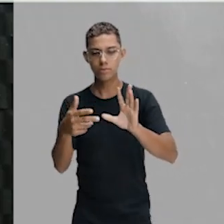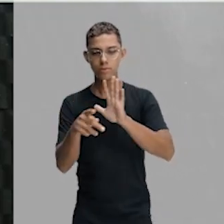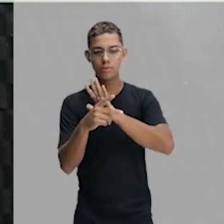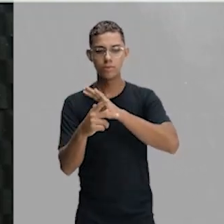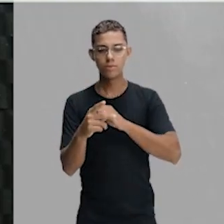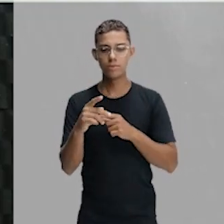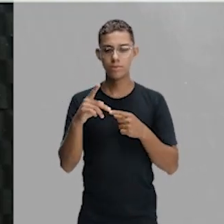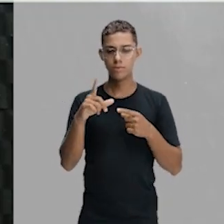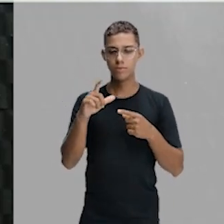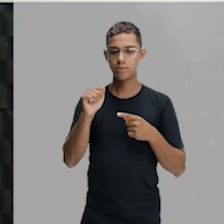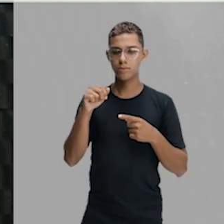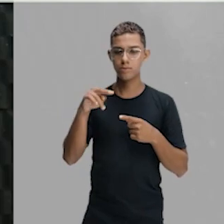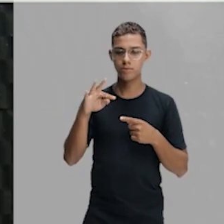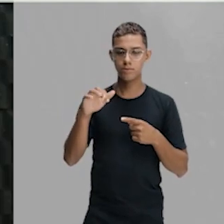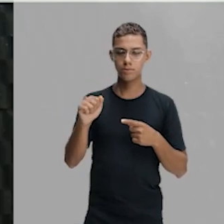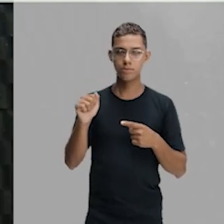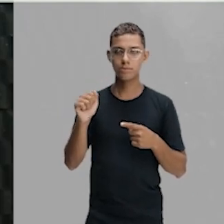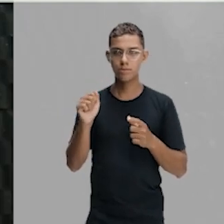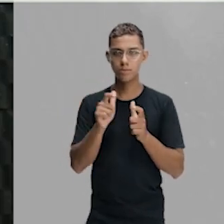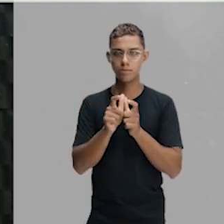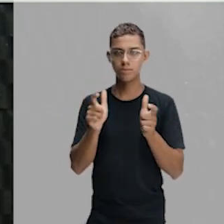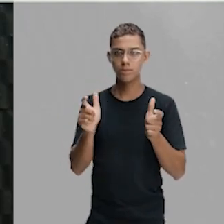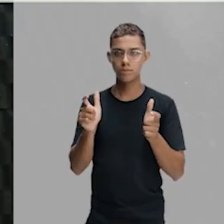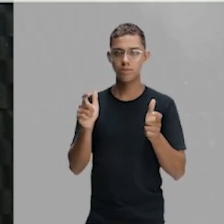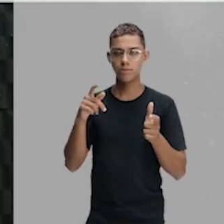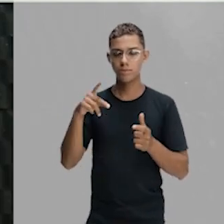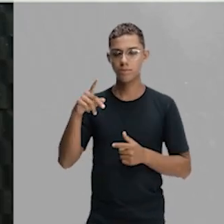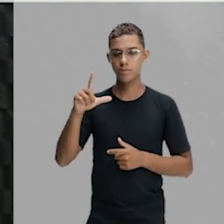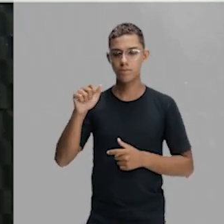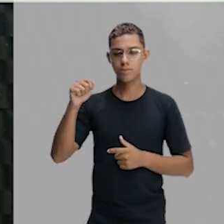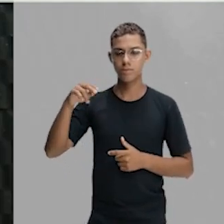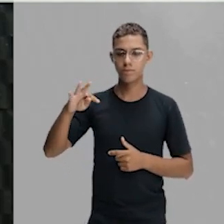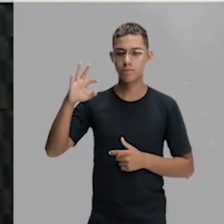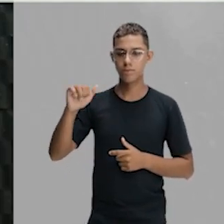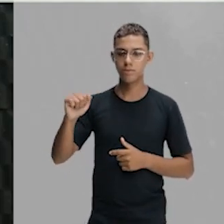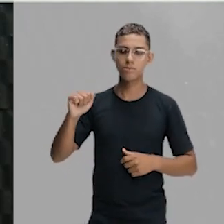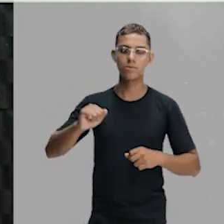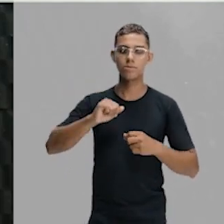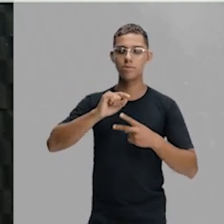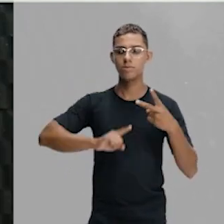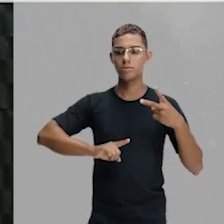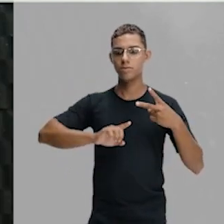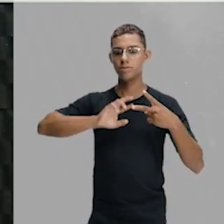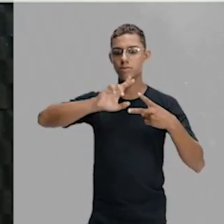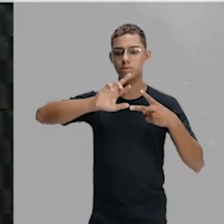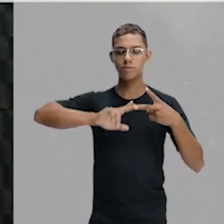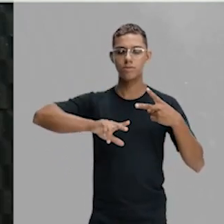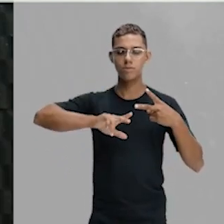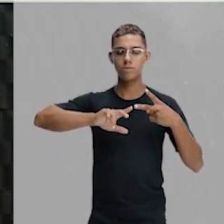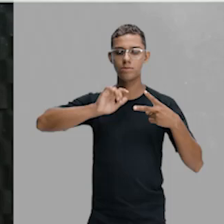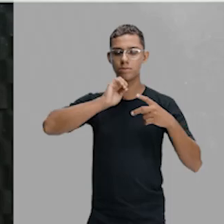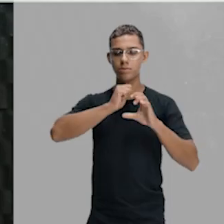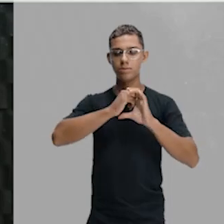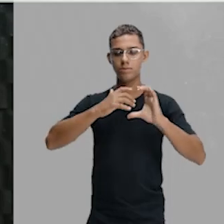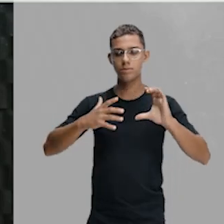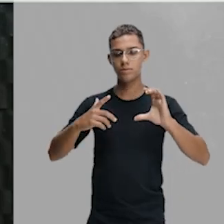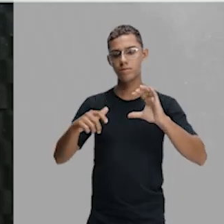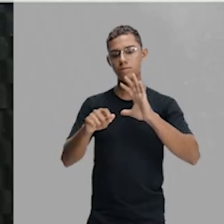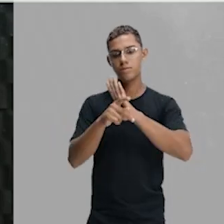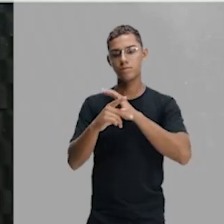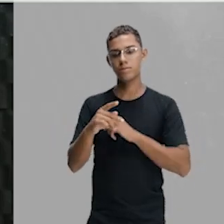ele está falando aqui do tamanho da planta, né? Então tem duas variantes para essa característica, planta